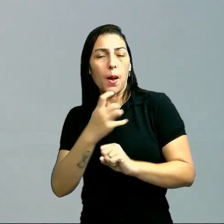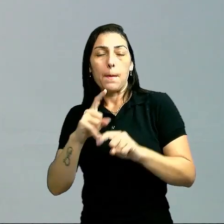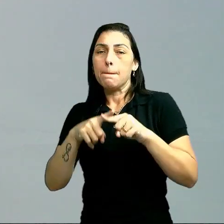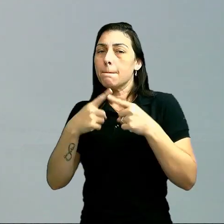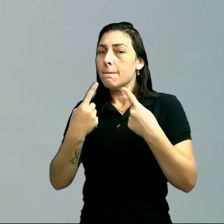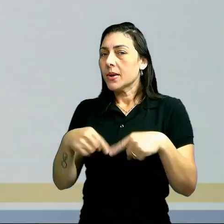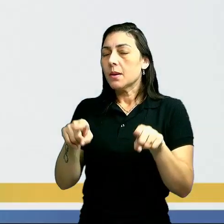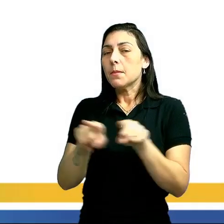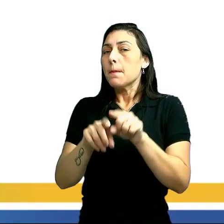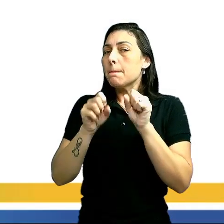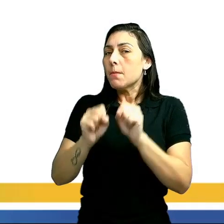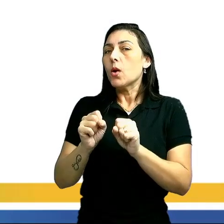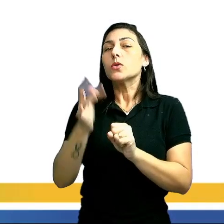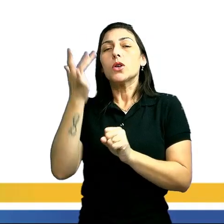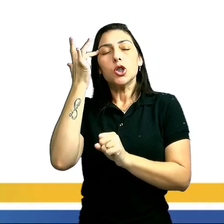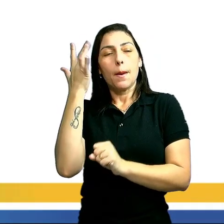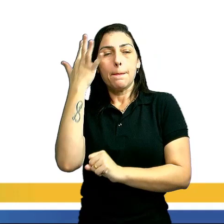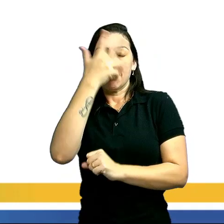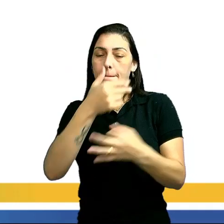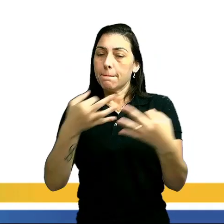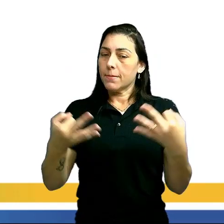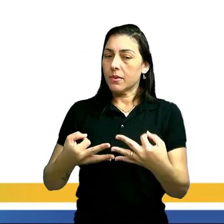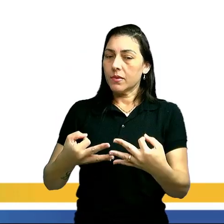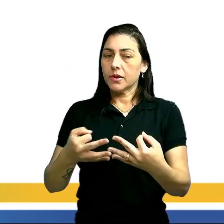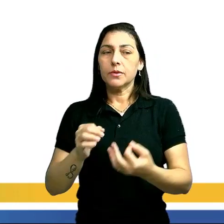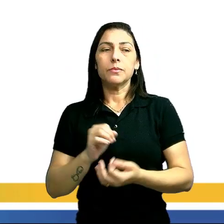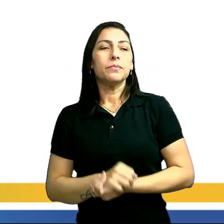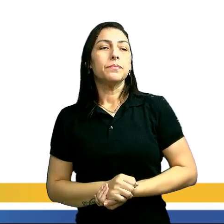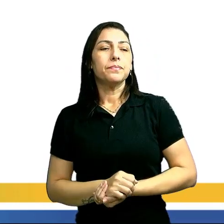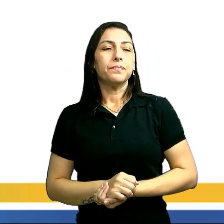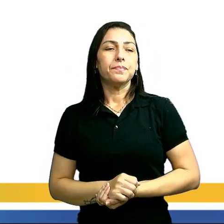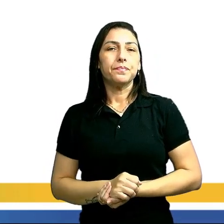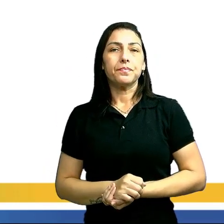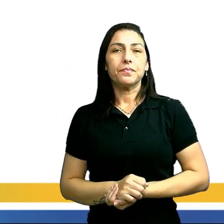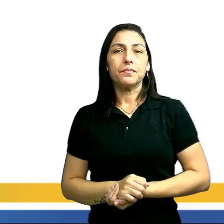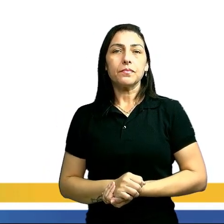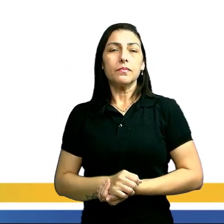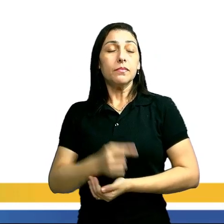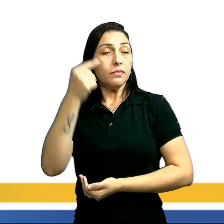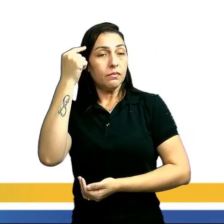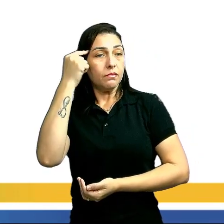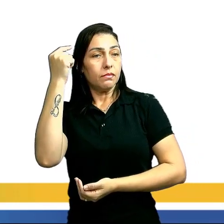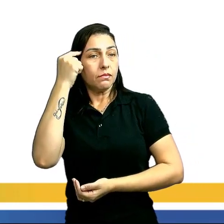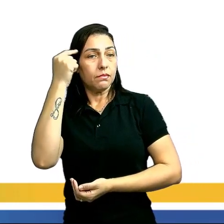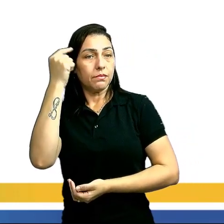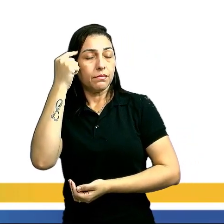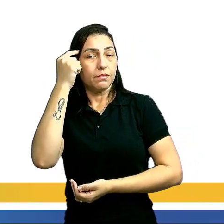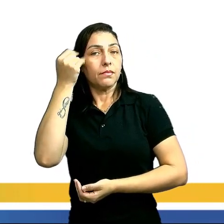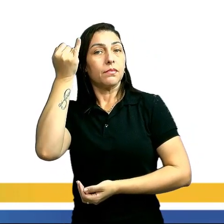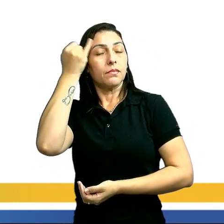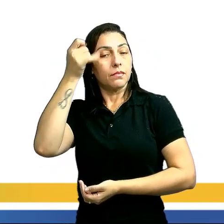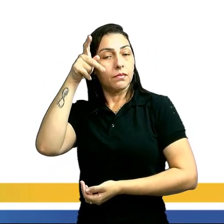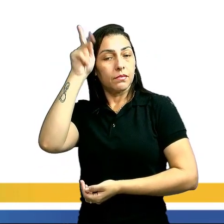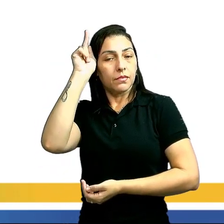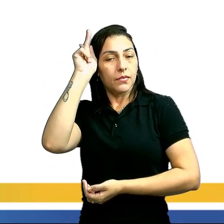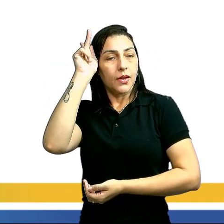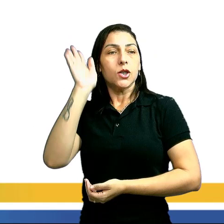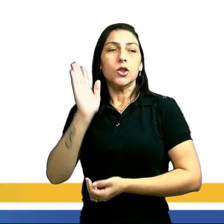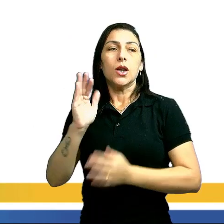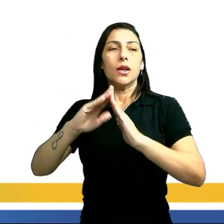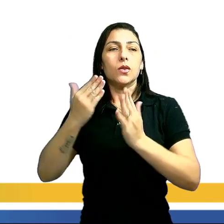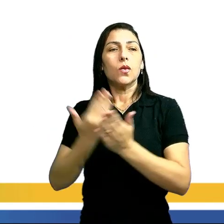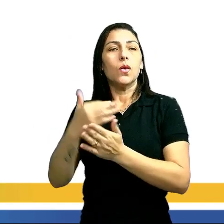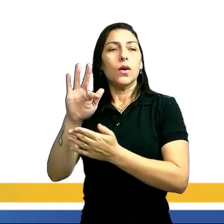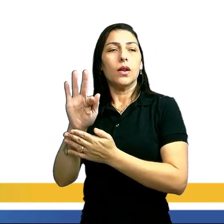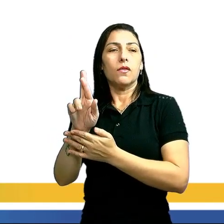mas mesmo assim eu posso achar bela. Bom, então, esse é um pensamento de Immanuel Kant. Já a escola